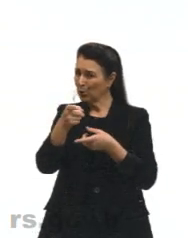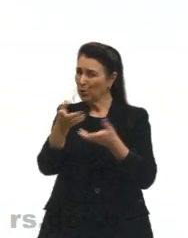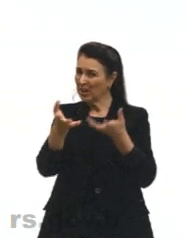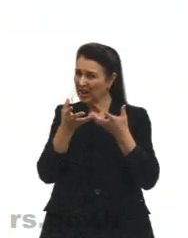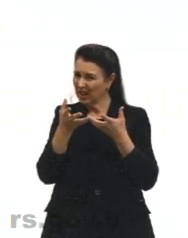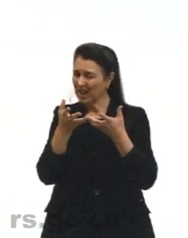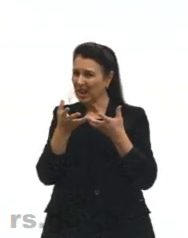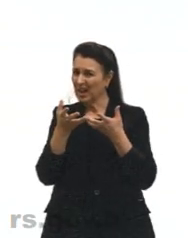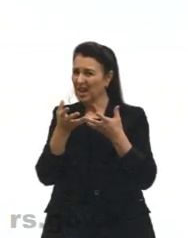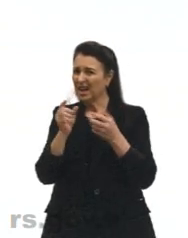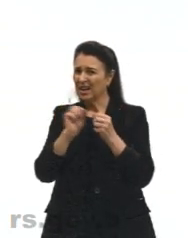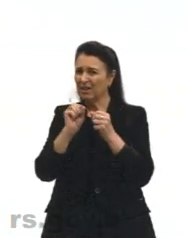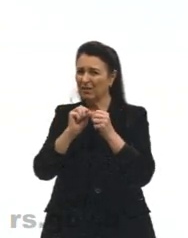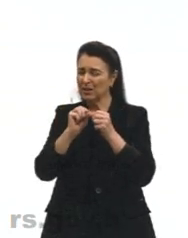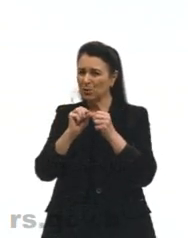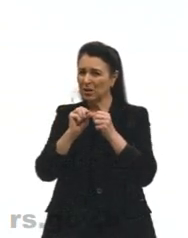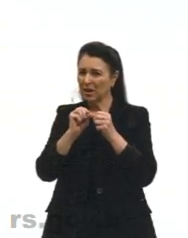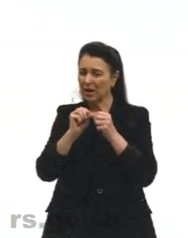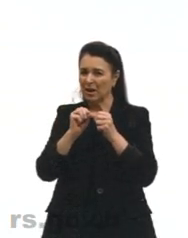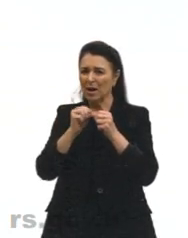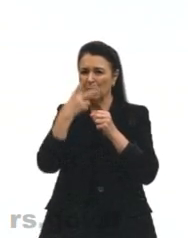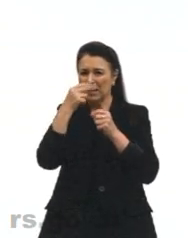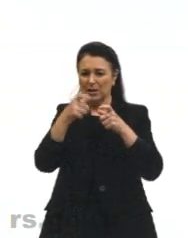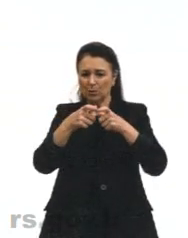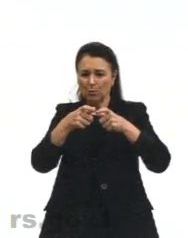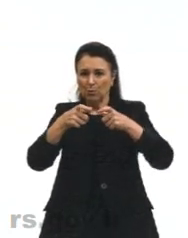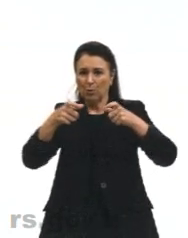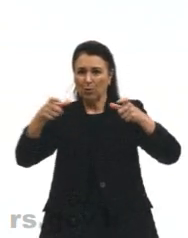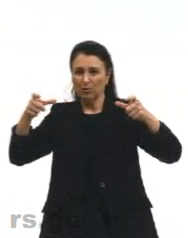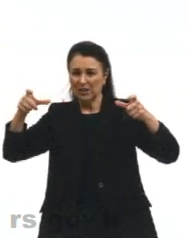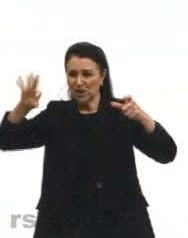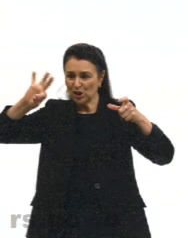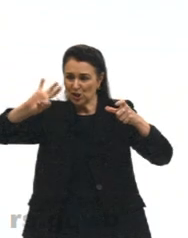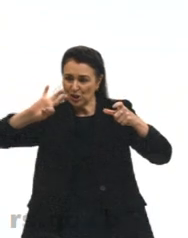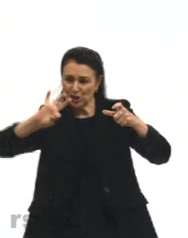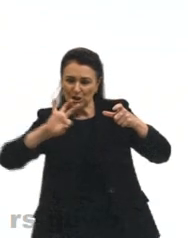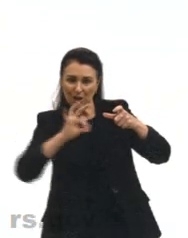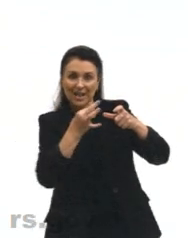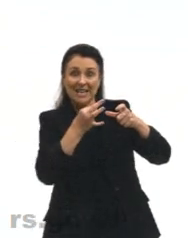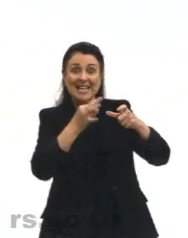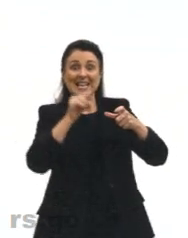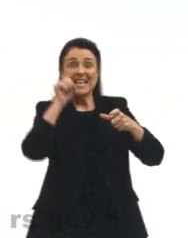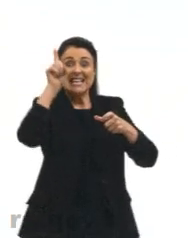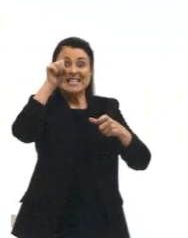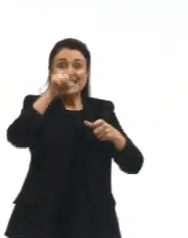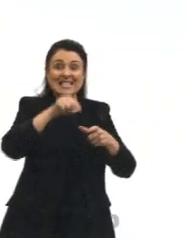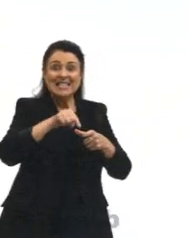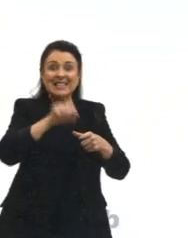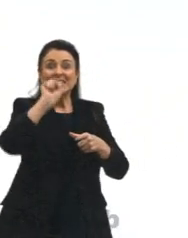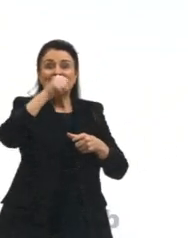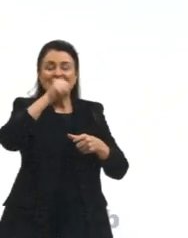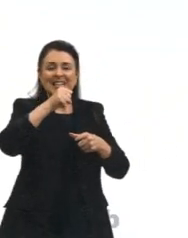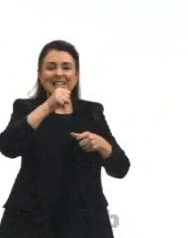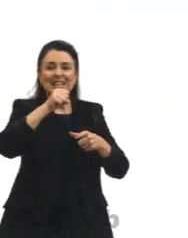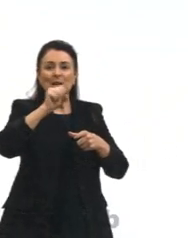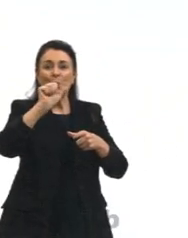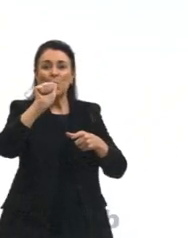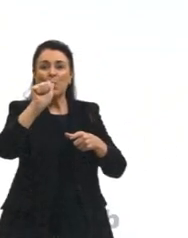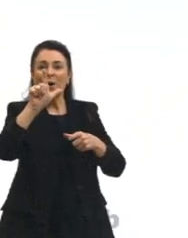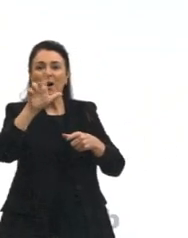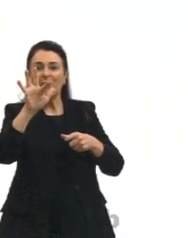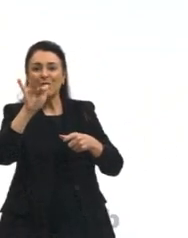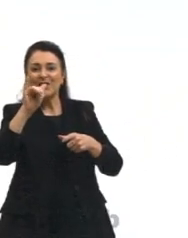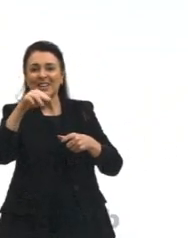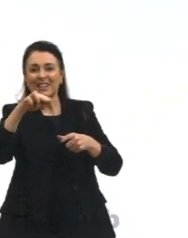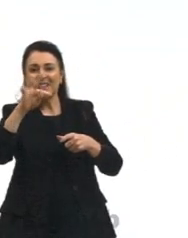funciona mais ou menos como um gigantesco alfinete de segurança isso é isso um alfinete de